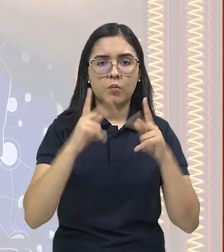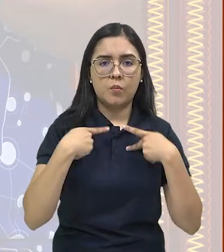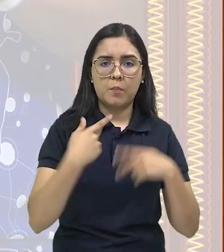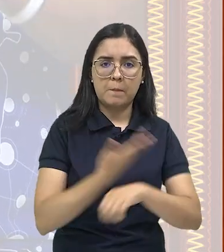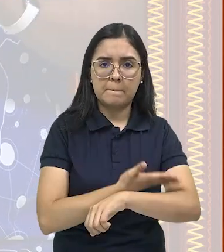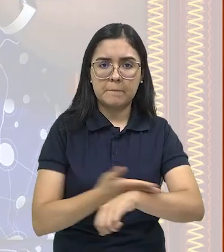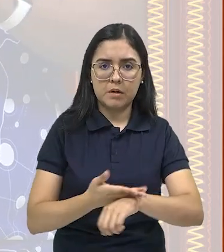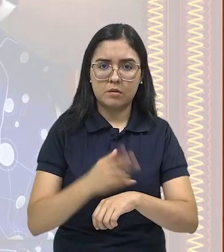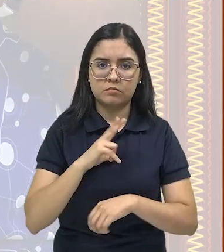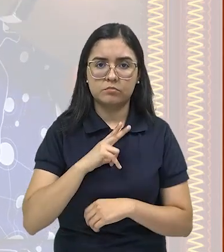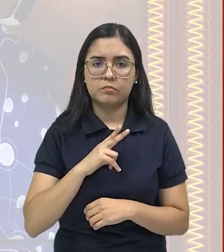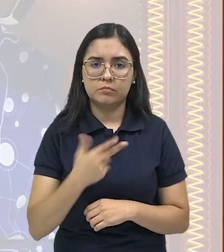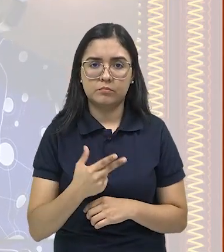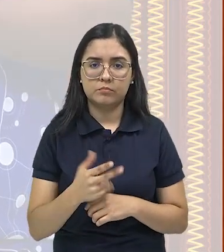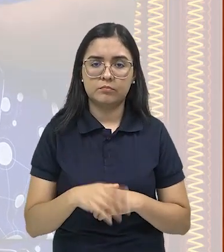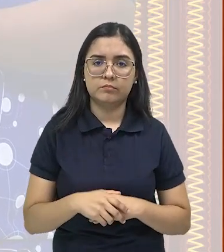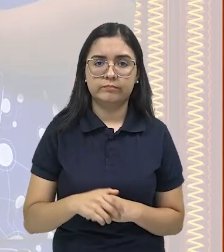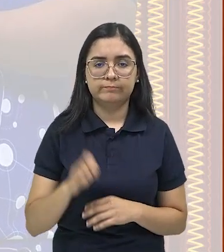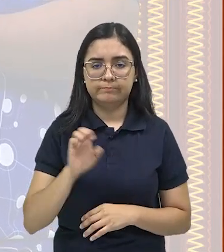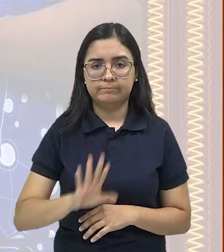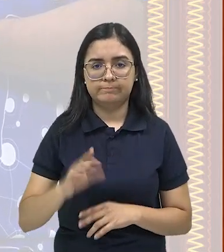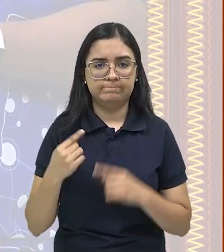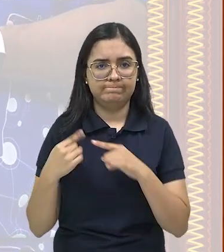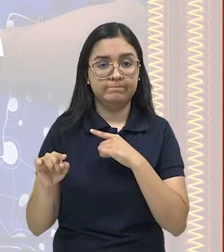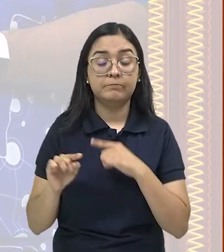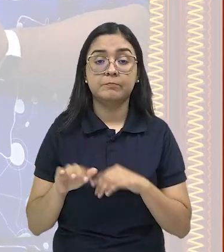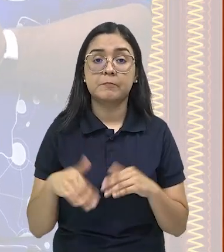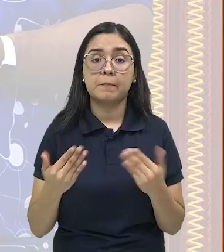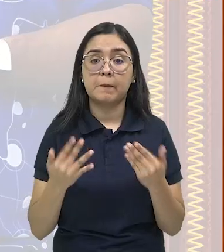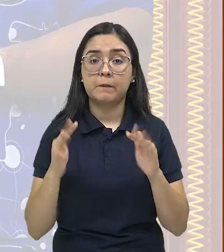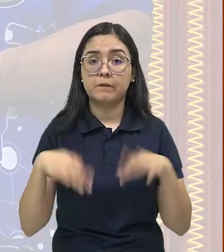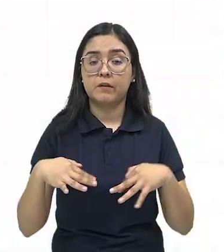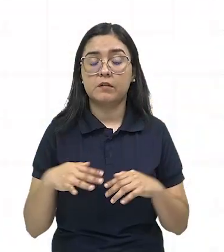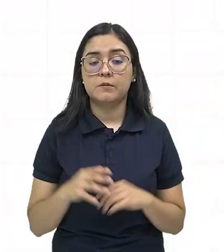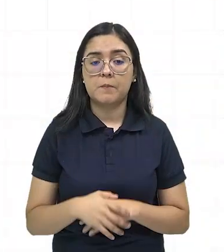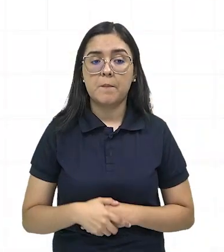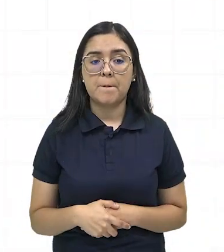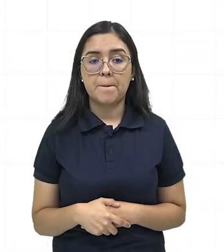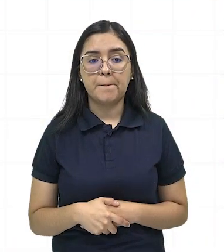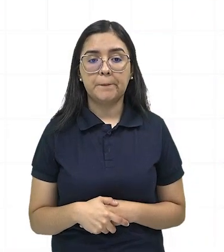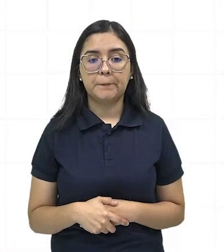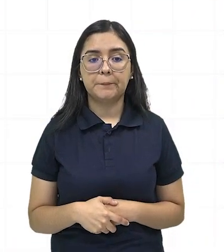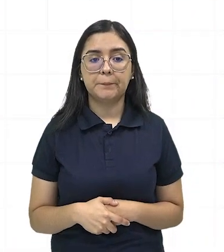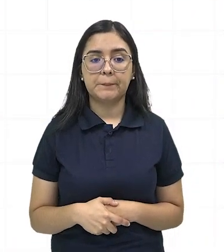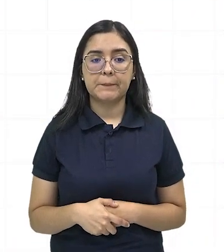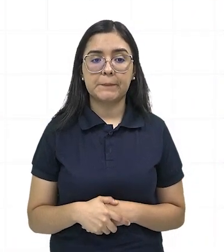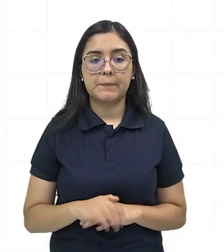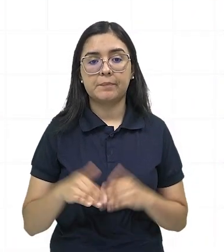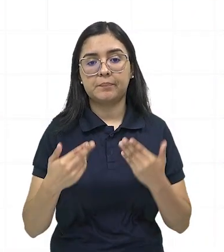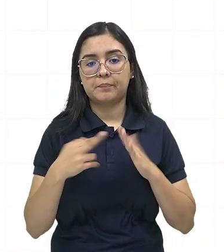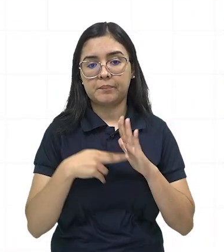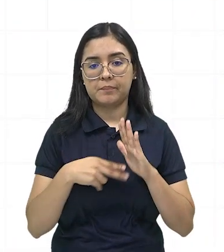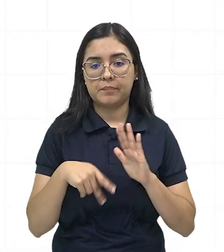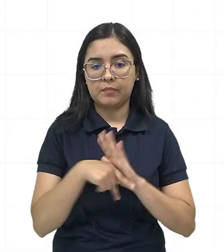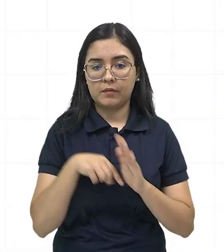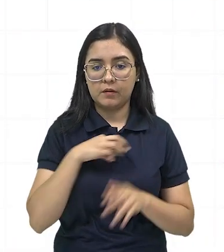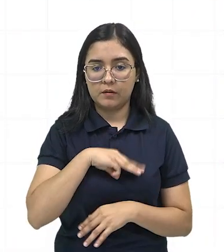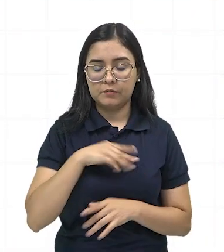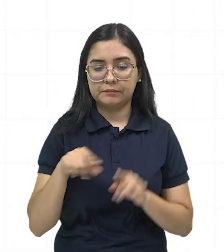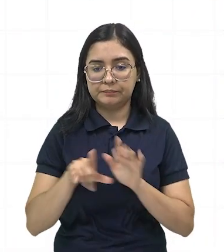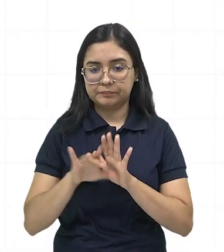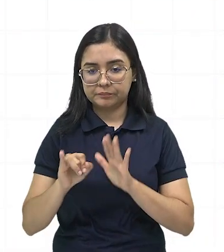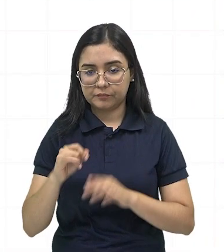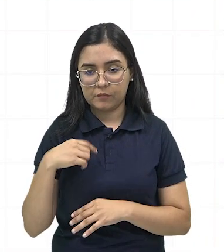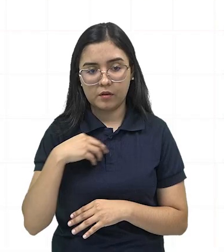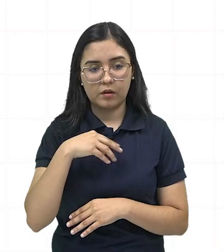europeia, elite? Não tinha porquê, né? Então, para a gente finalizar, o regulamento das missões e a